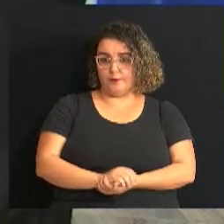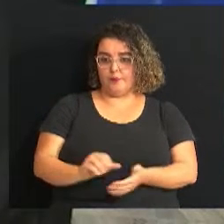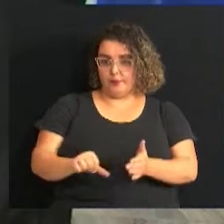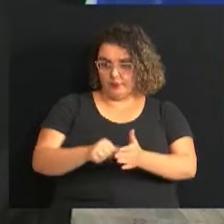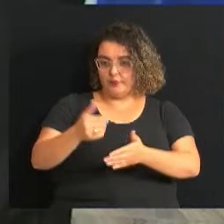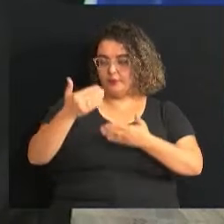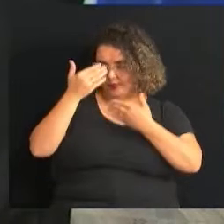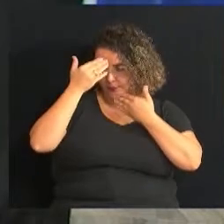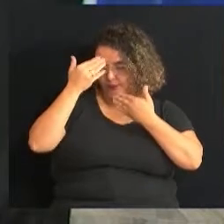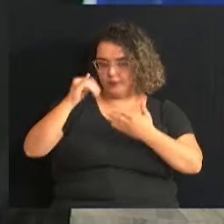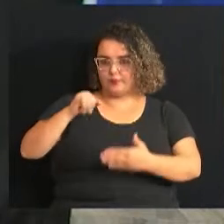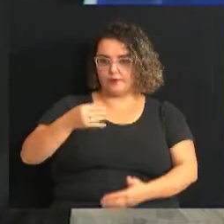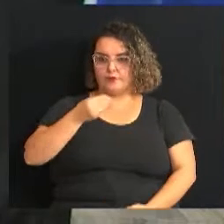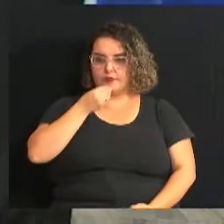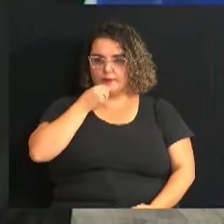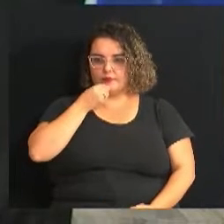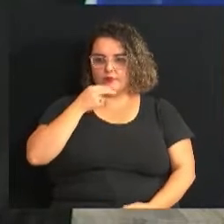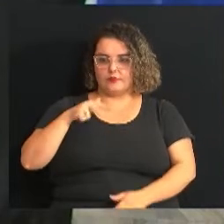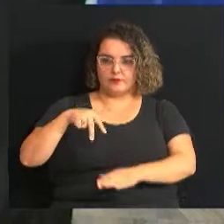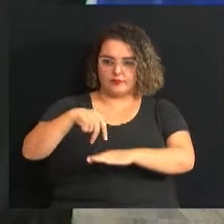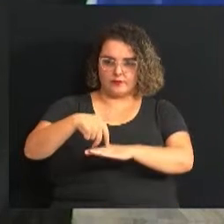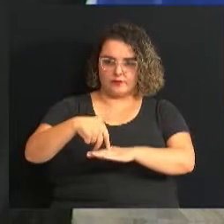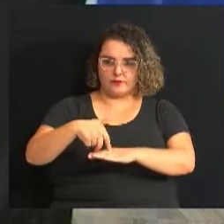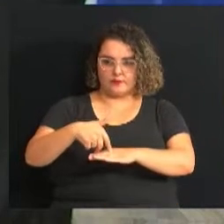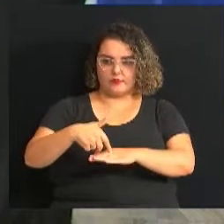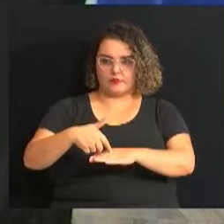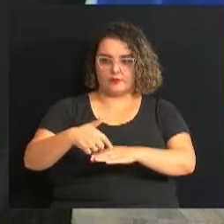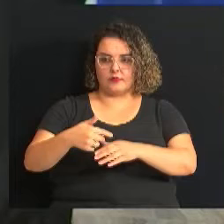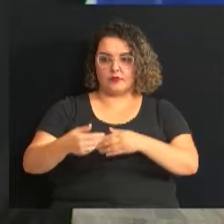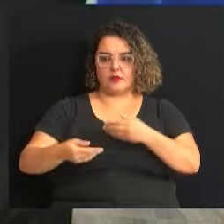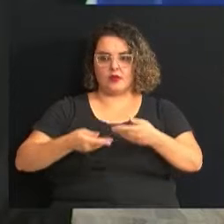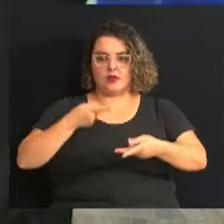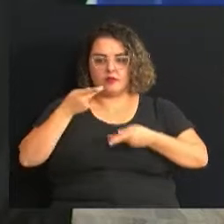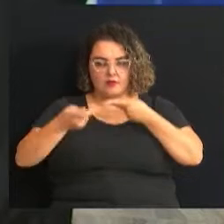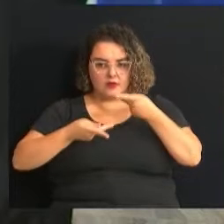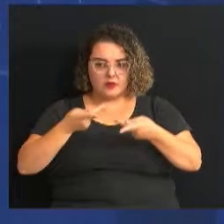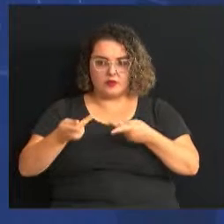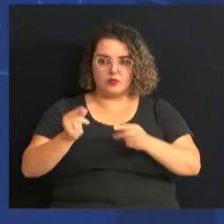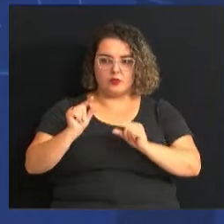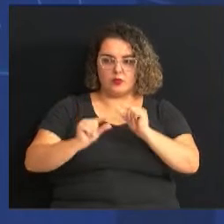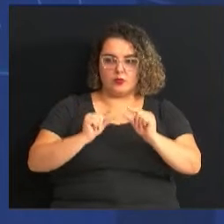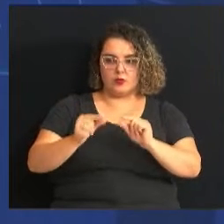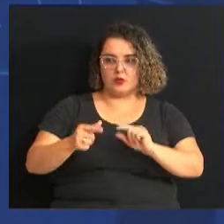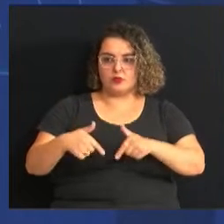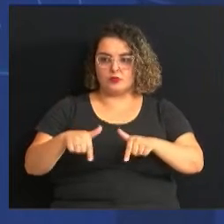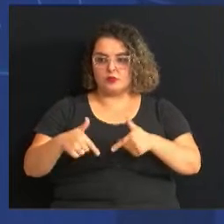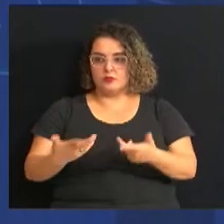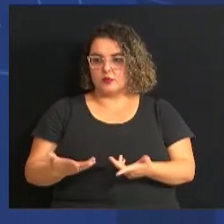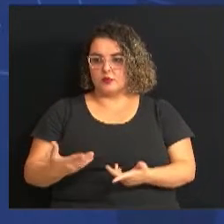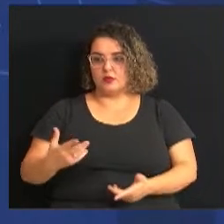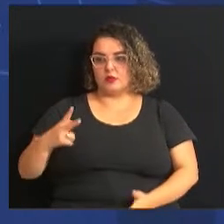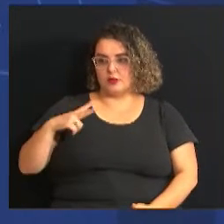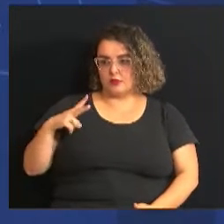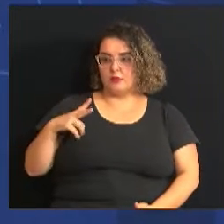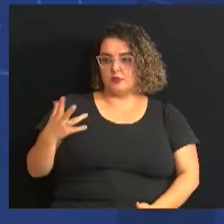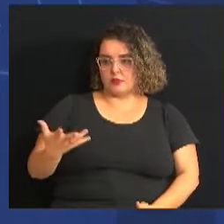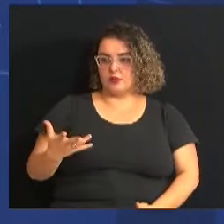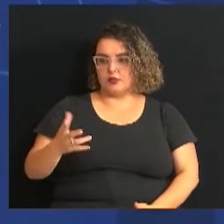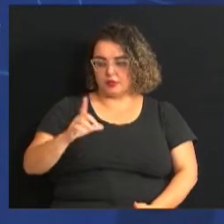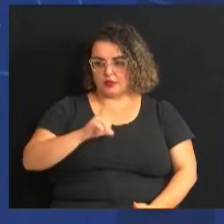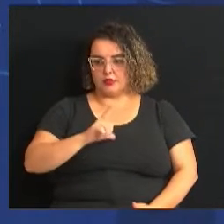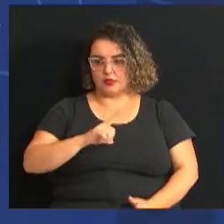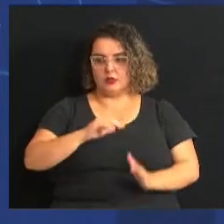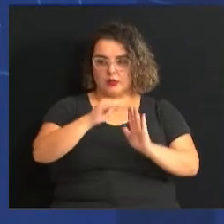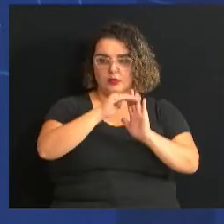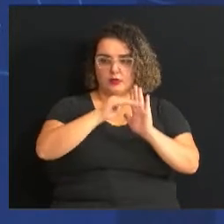agradecer, a oportunidade de estar passando aqui um balanço dos nossos trabalhos. Eu, particularmente, tenho pautas